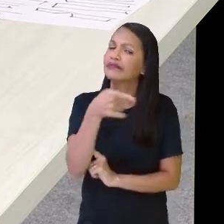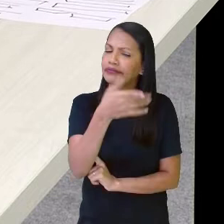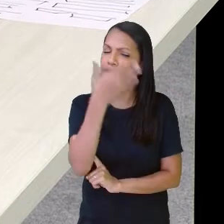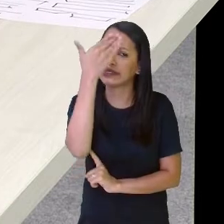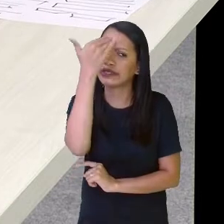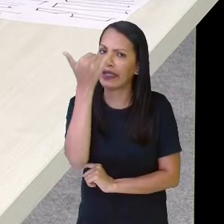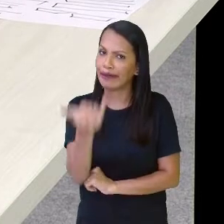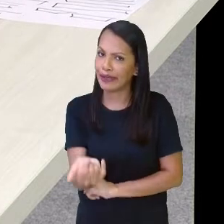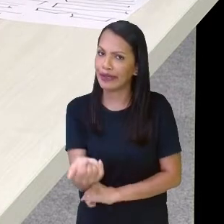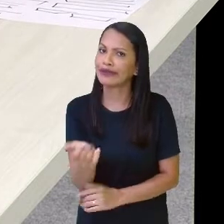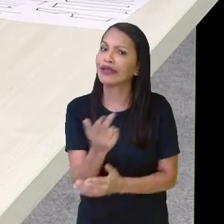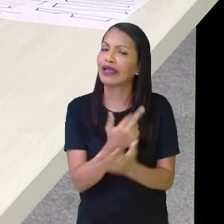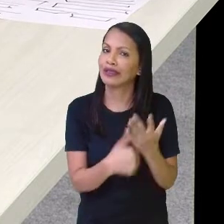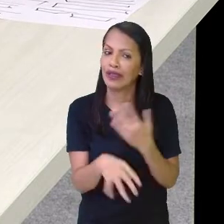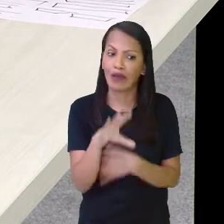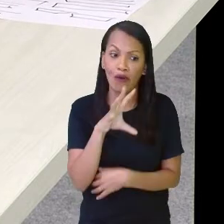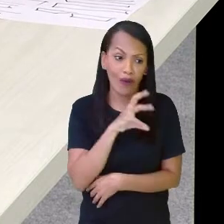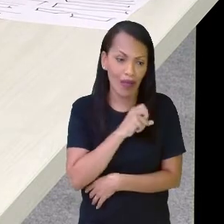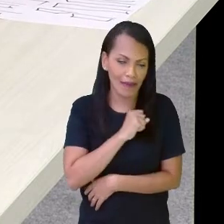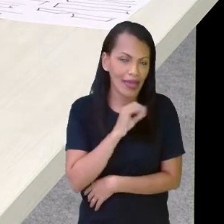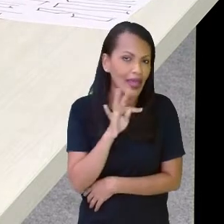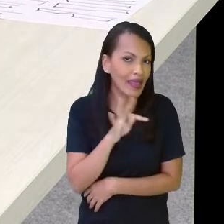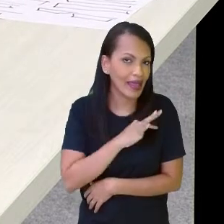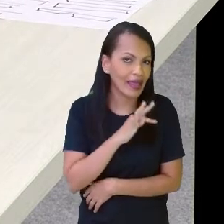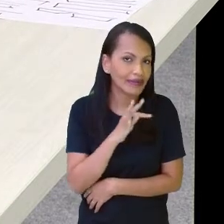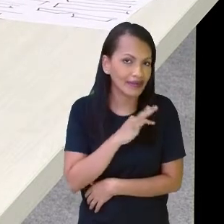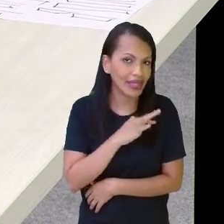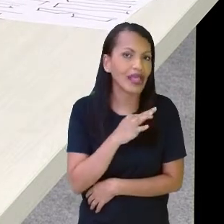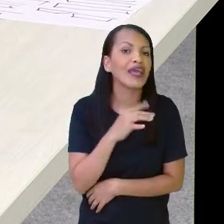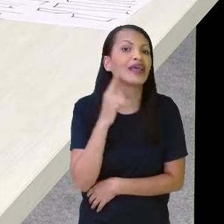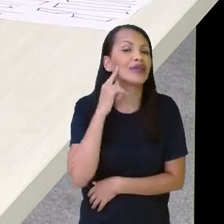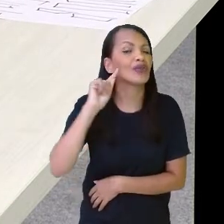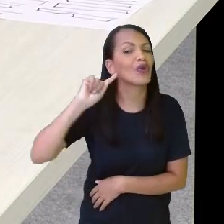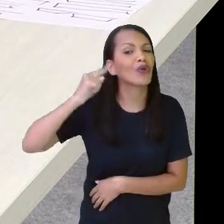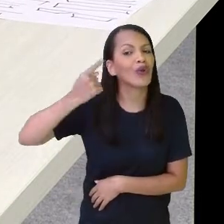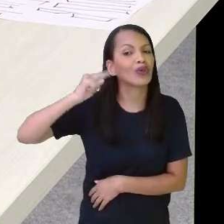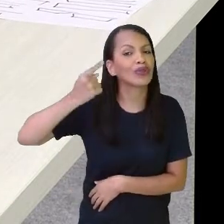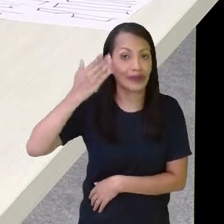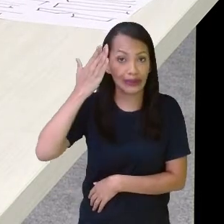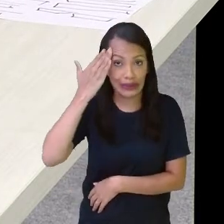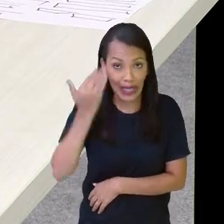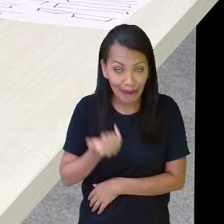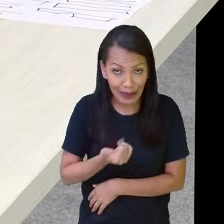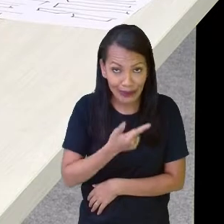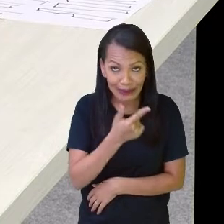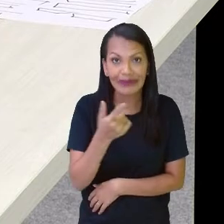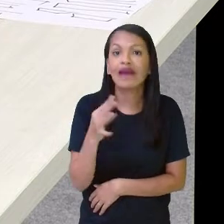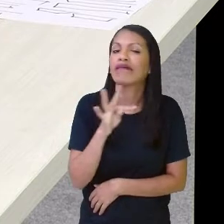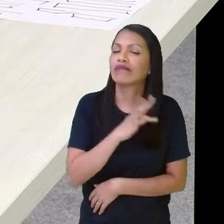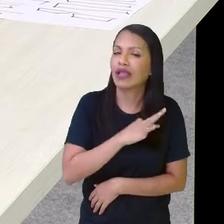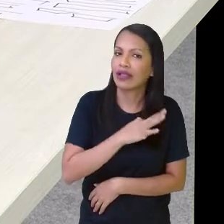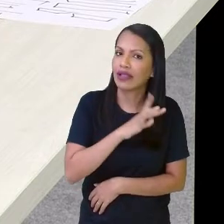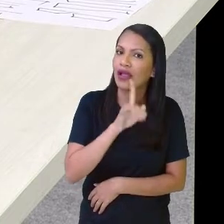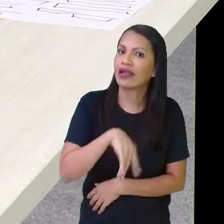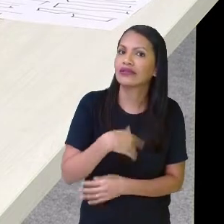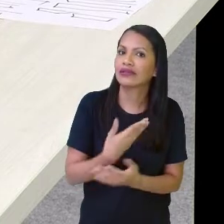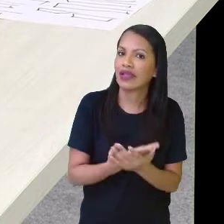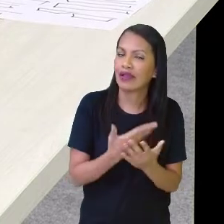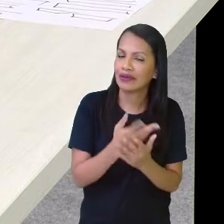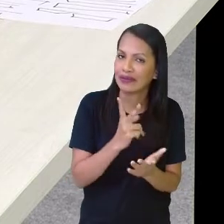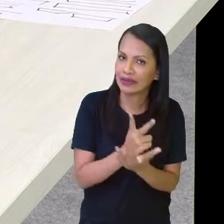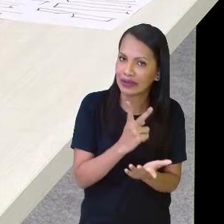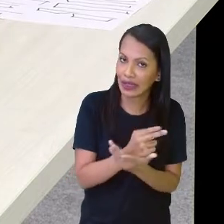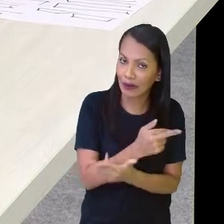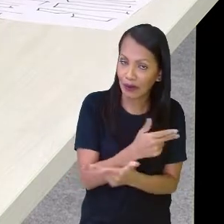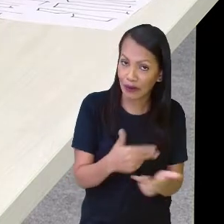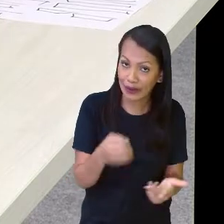hein? Amei, inclusive, essa técnica do cotonete. Não sabia, tá vendo, pessoal? Já Como as aulas do facilita. professor sempre tem coisa